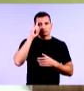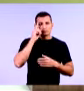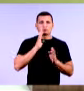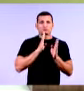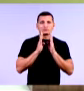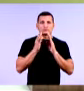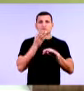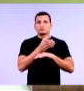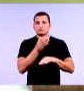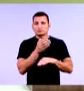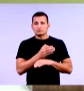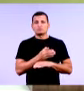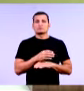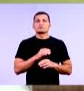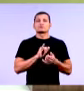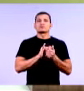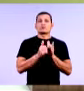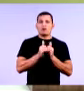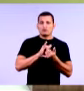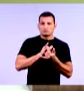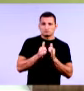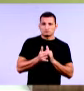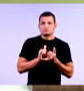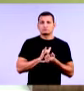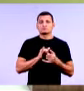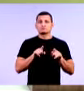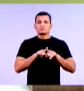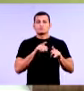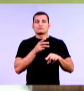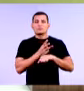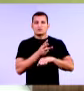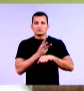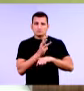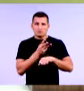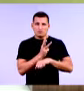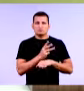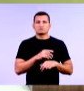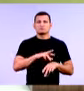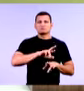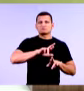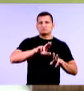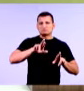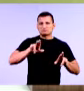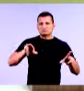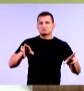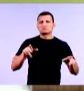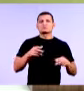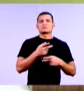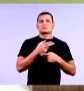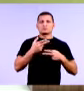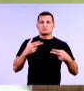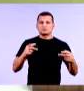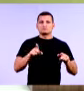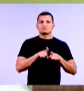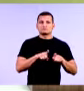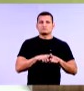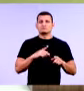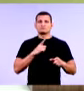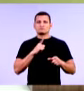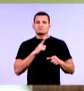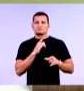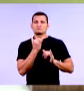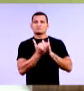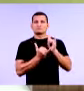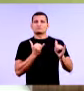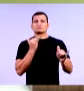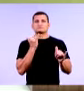Facebook, conseguimos acessar o Skype, conseguimos acessar o WhatsApp e uma série de outros serviços que estão colocados para a gente que nos